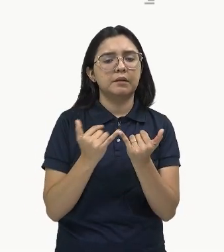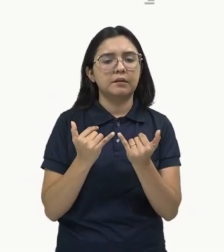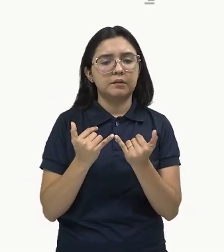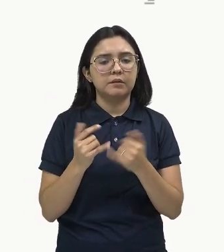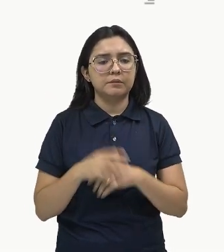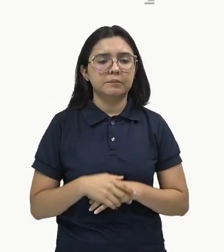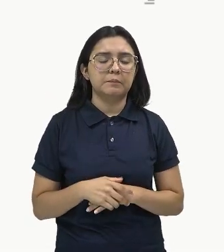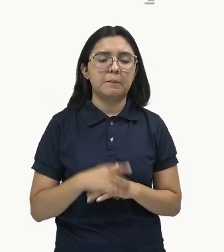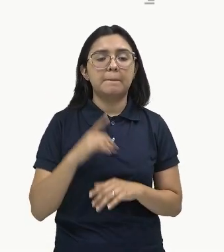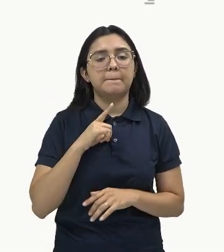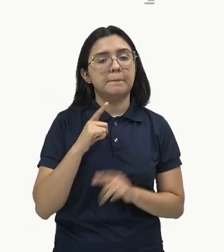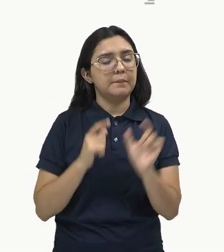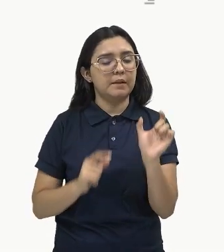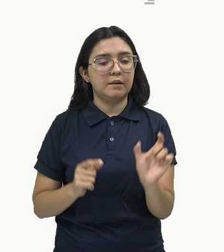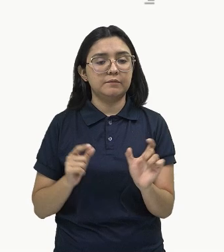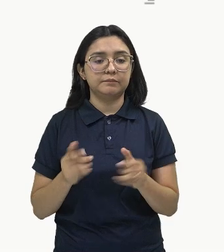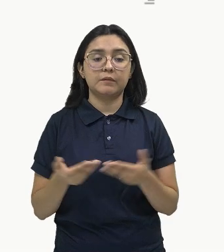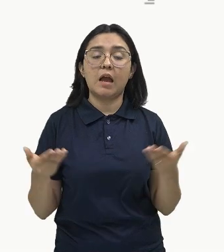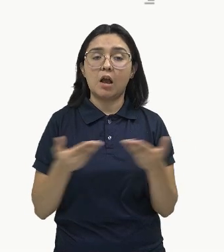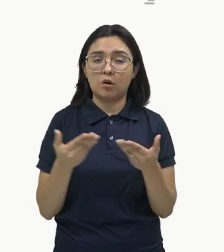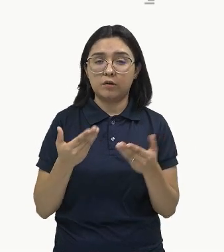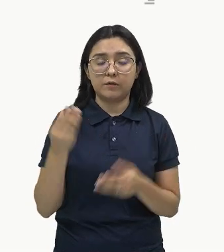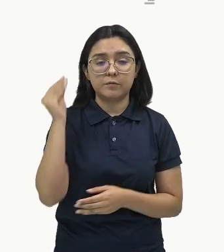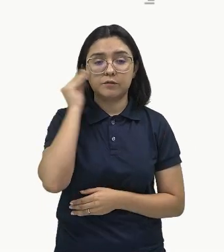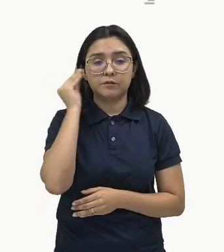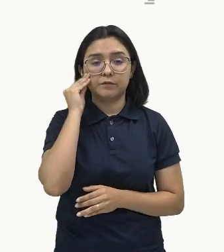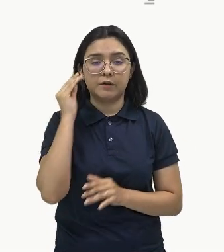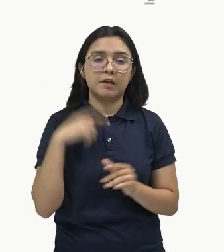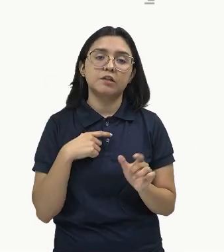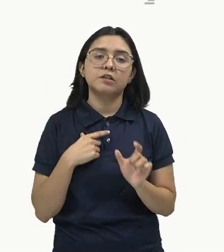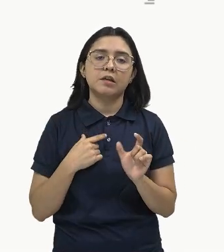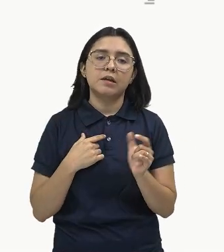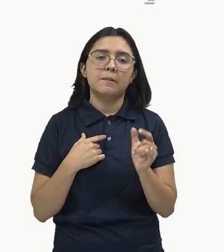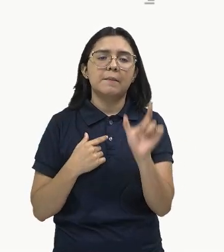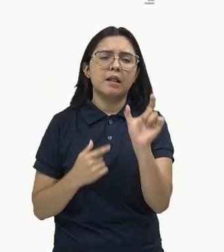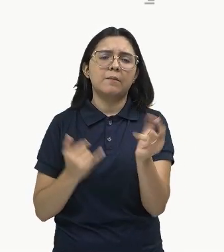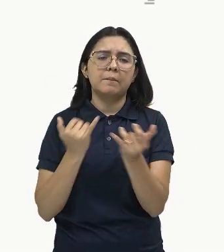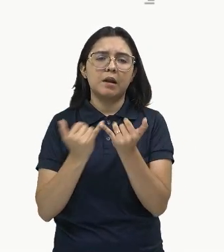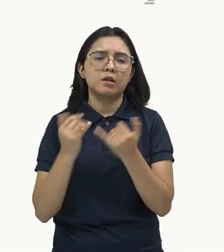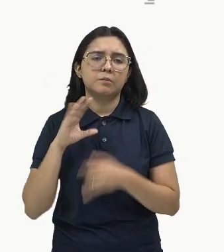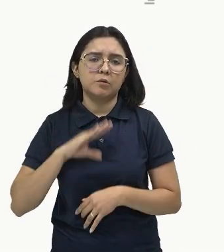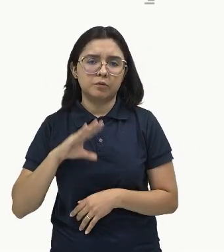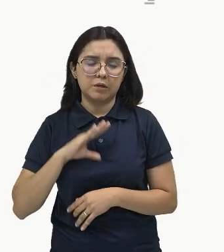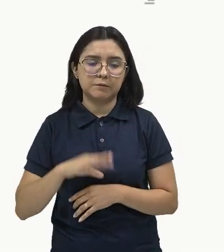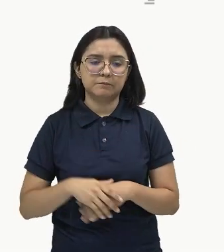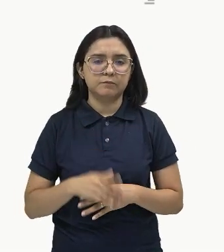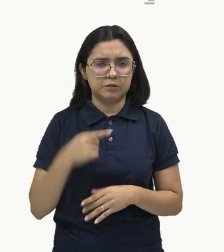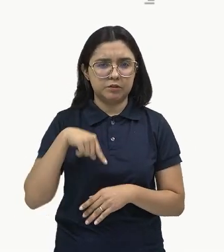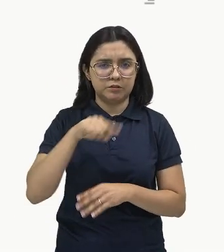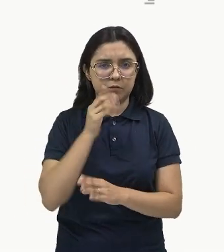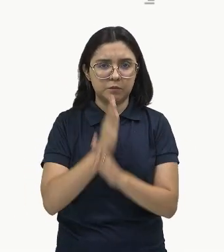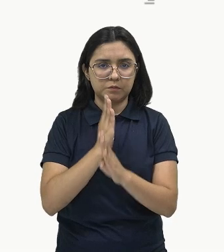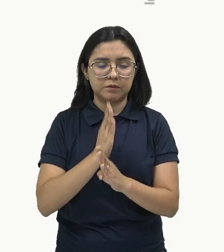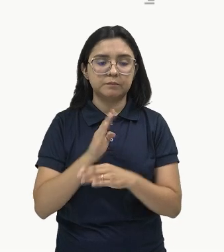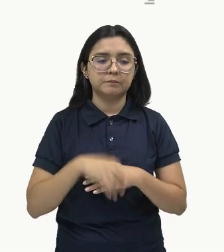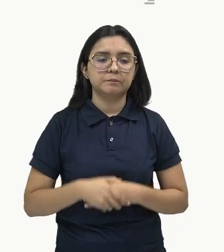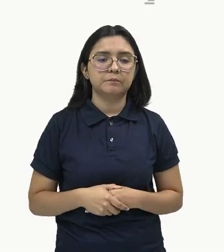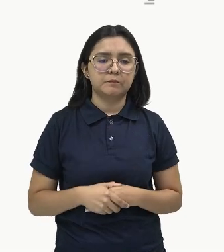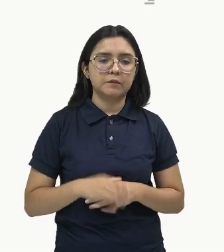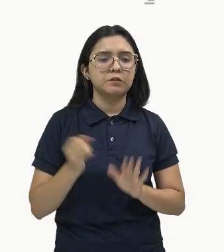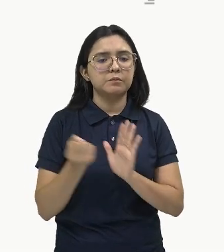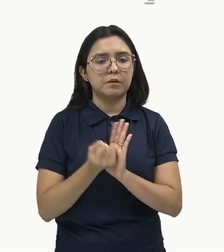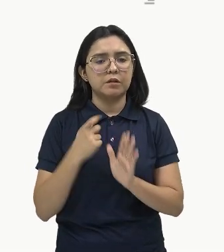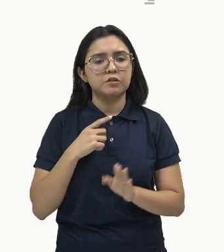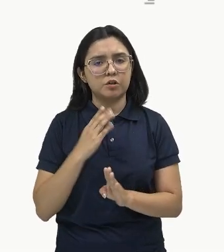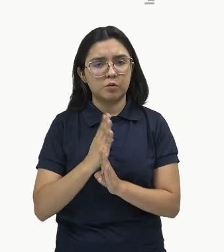Não. Agora, vamos olhar para as cognatas? Alguém encontrou alguma palavra cognata? A gente marca aquela que a gente já viu,